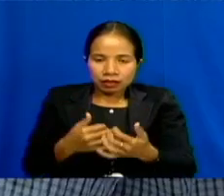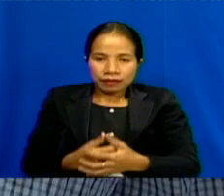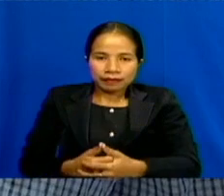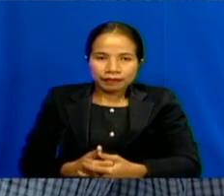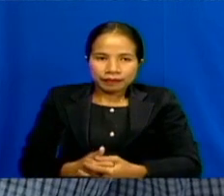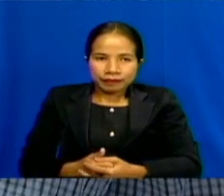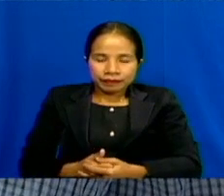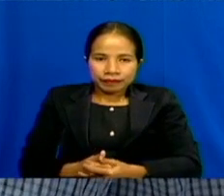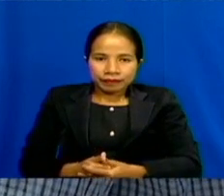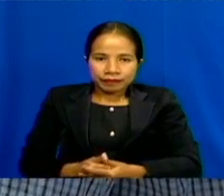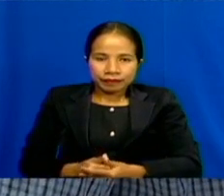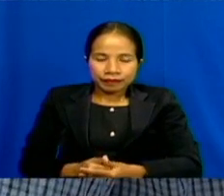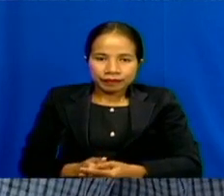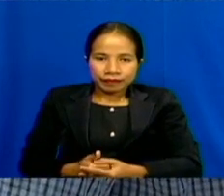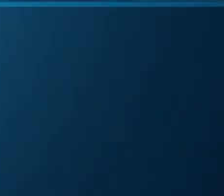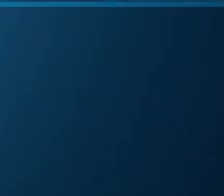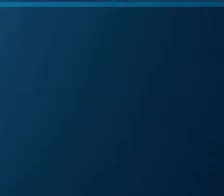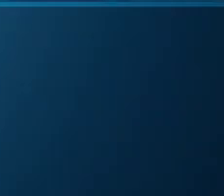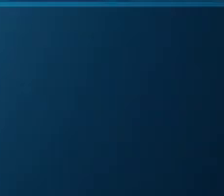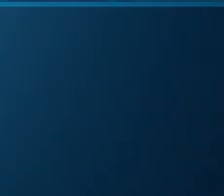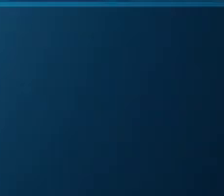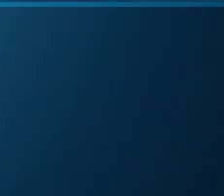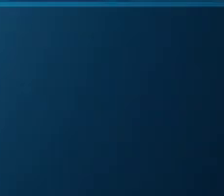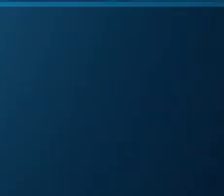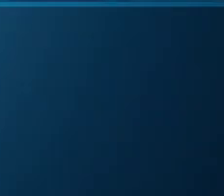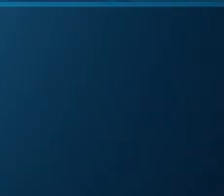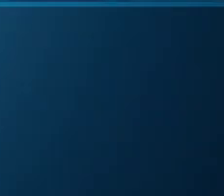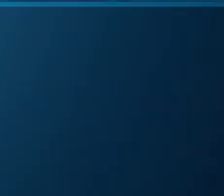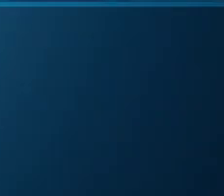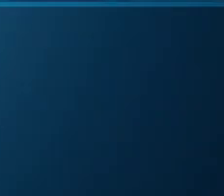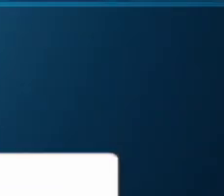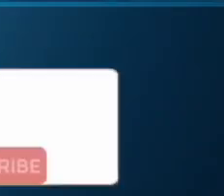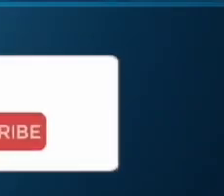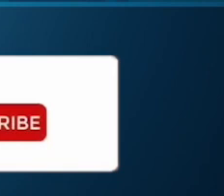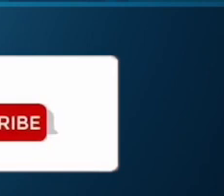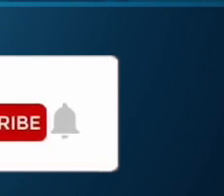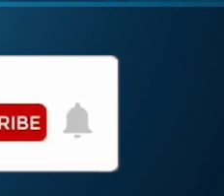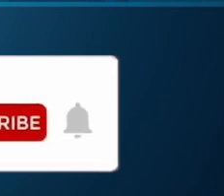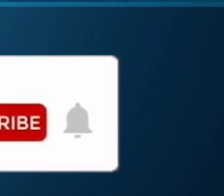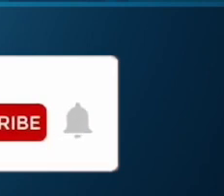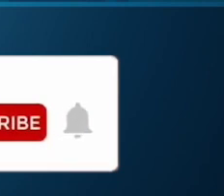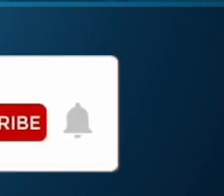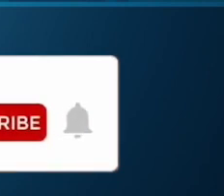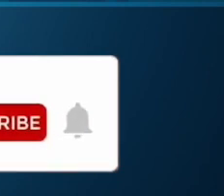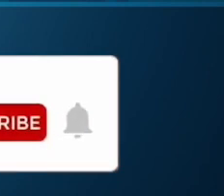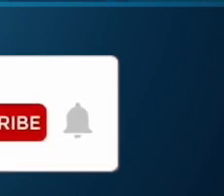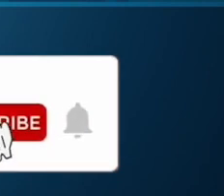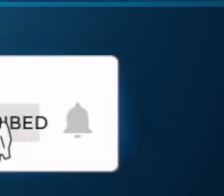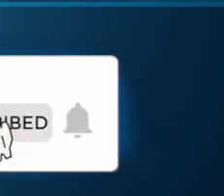ornai Olandino Paiseku RTTL. A tu retang informação factuais não atuais, que te